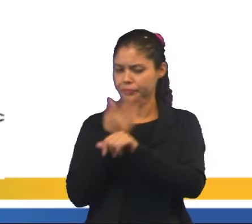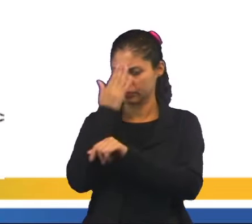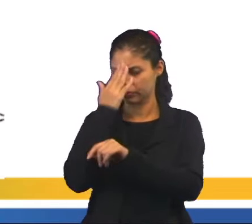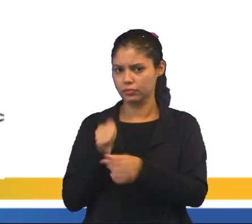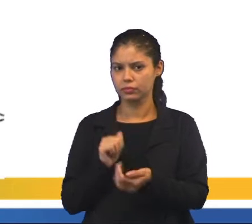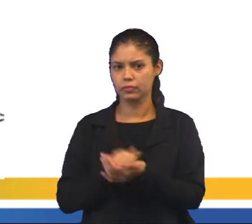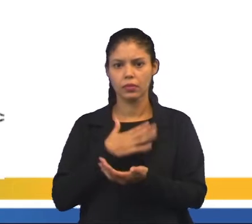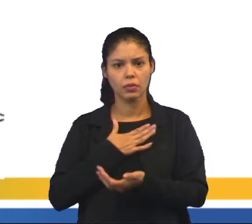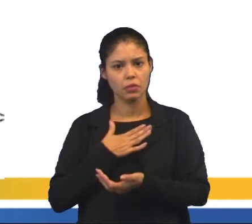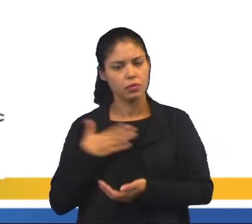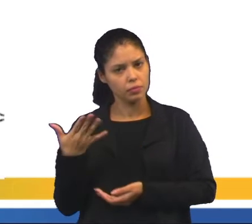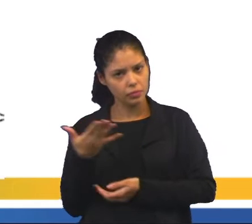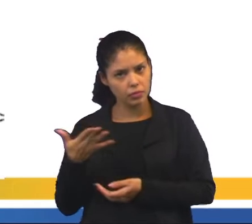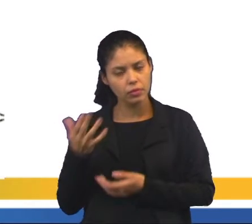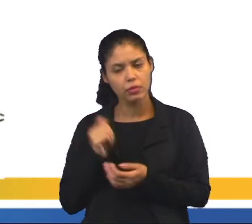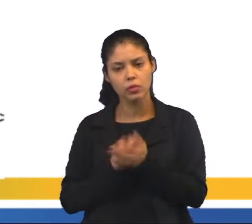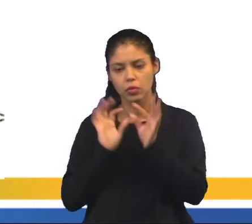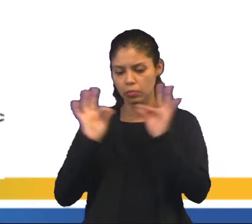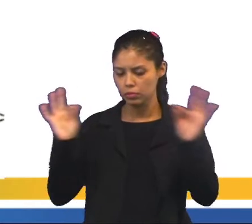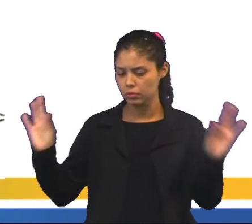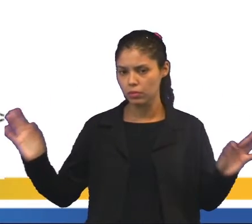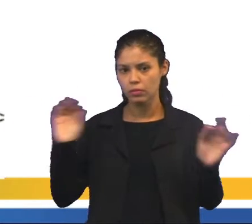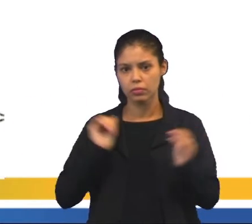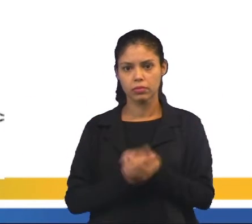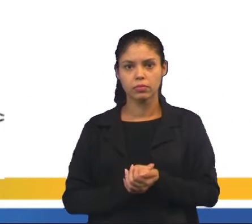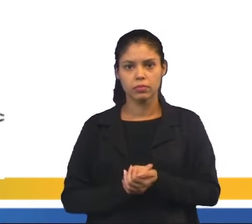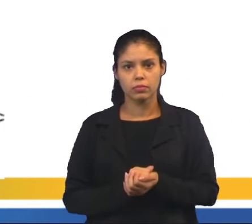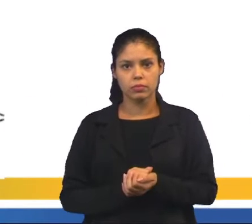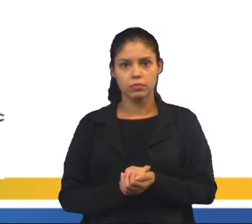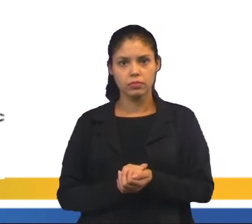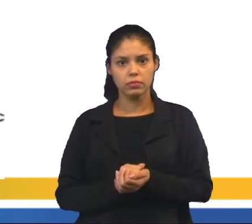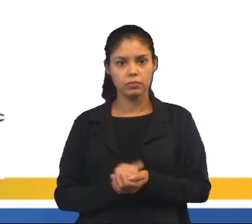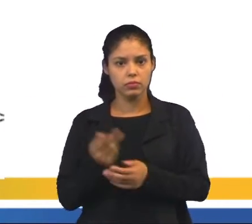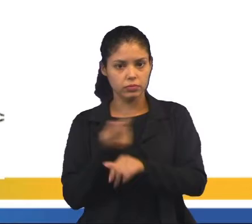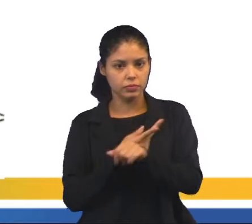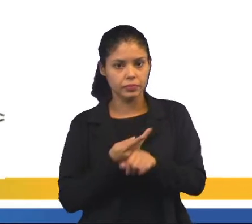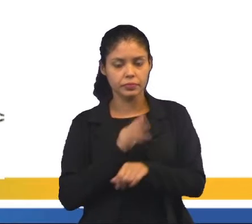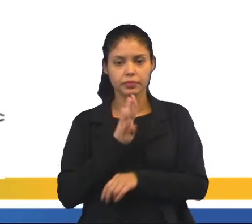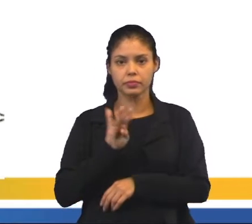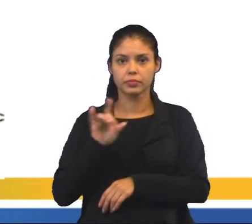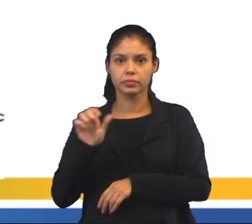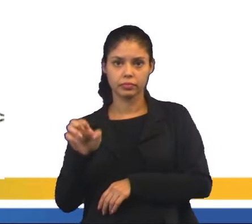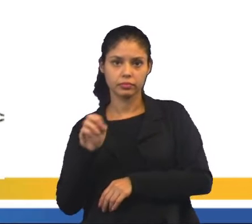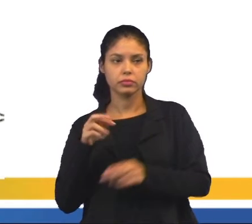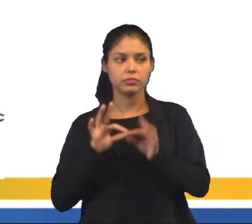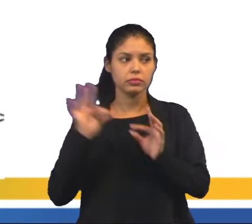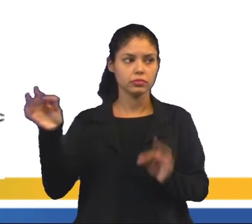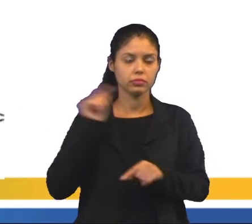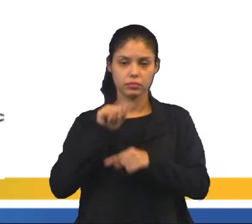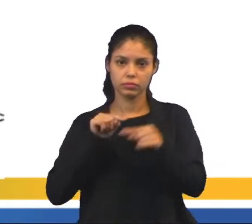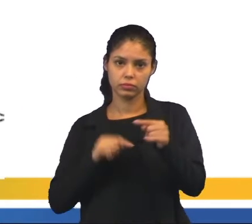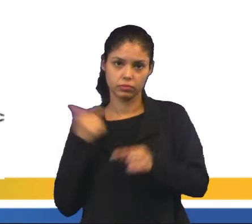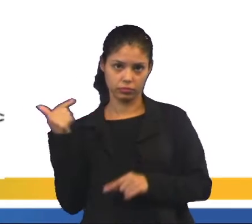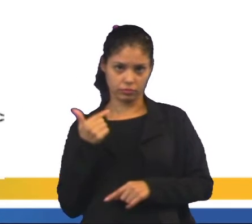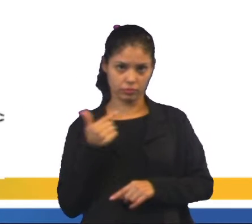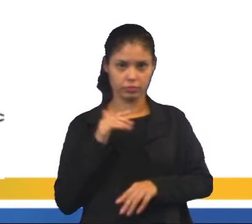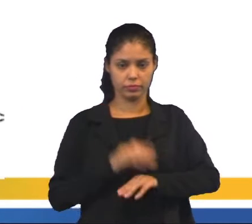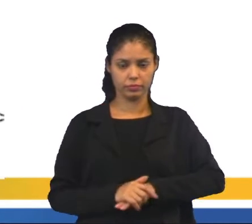saber quem é minha base, tá? O comprimento, que no caso aí eu vou estar procurando base e comprimento, dividido por